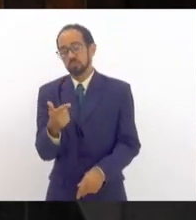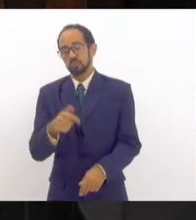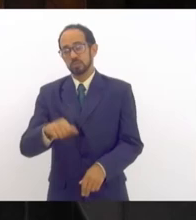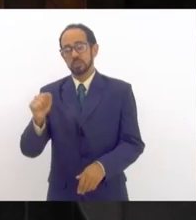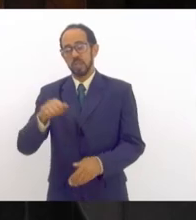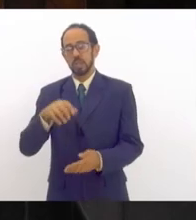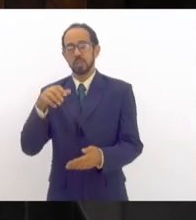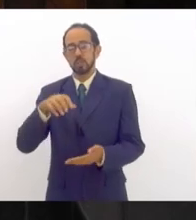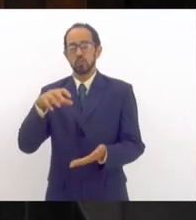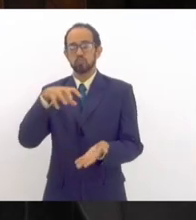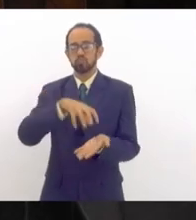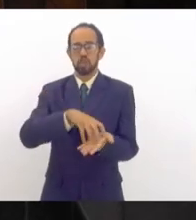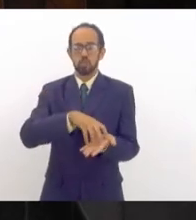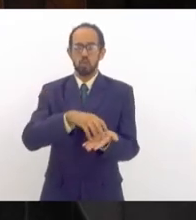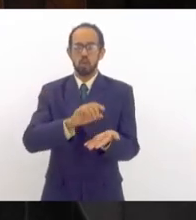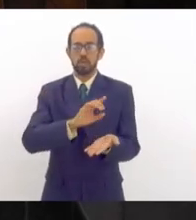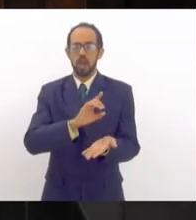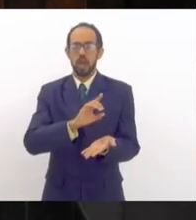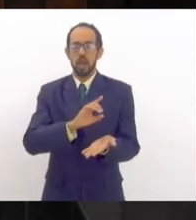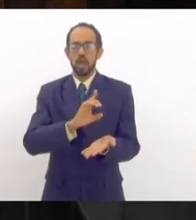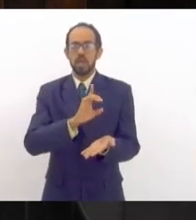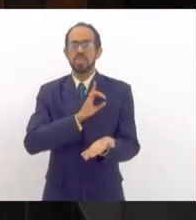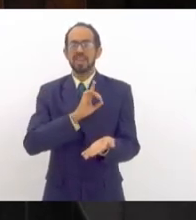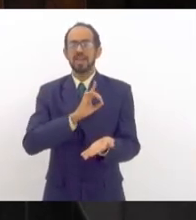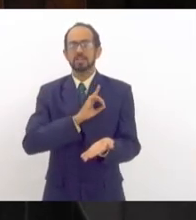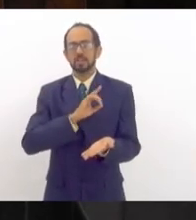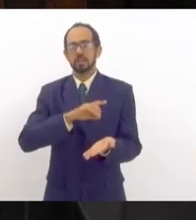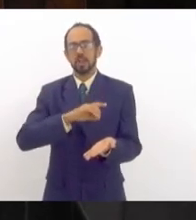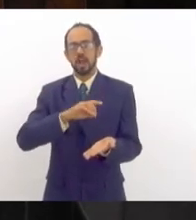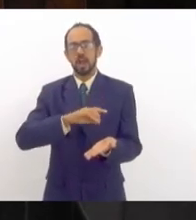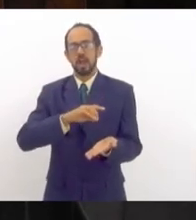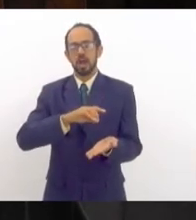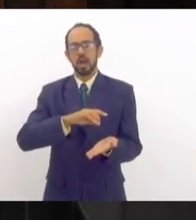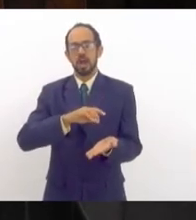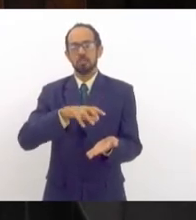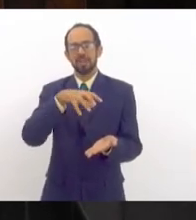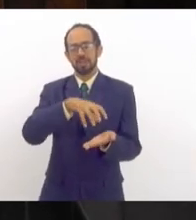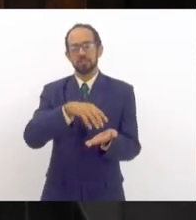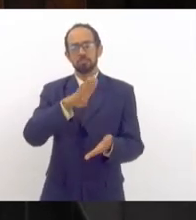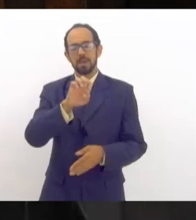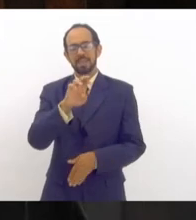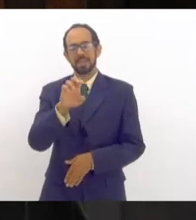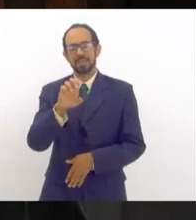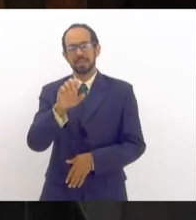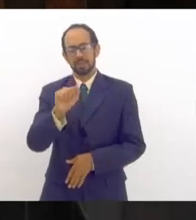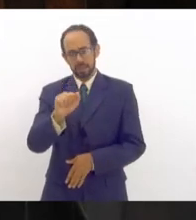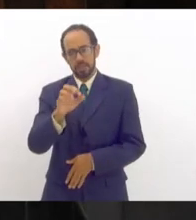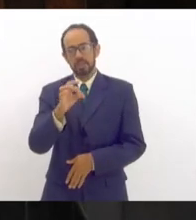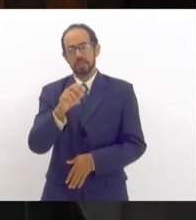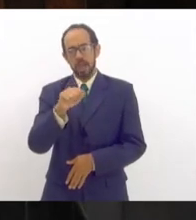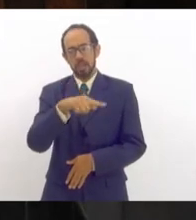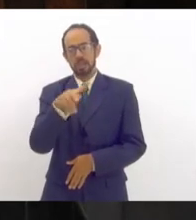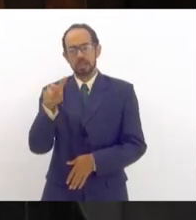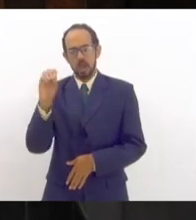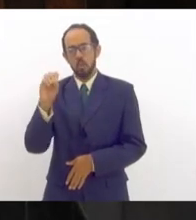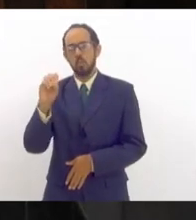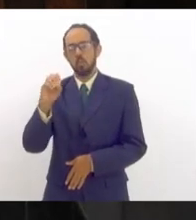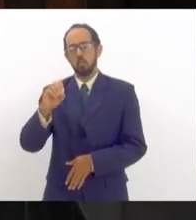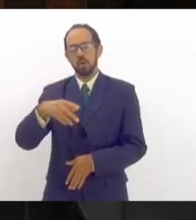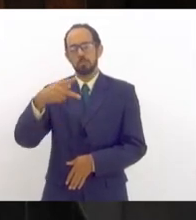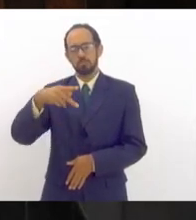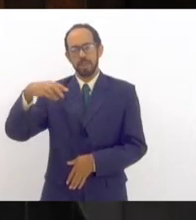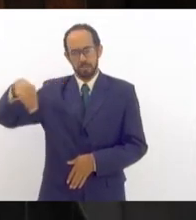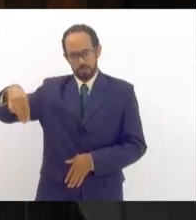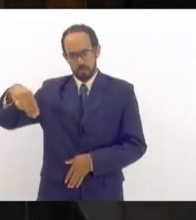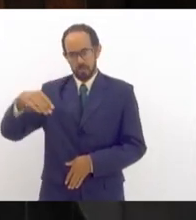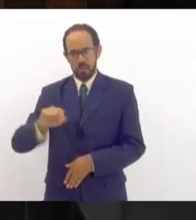da Polícia Militar e na campanha ele assumiu esse compromisso conosco de trazer um Batalhão da